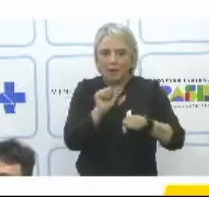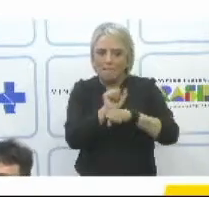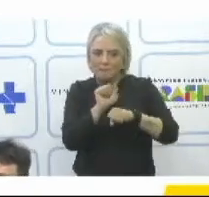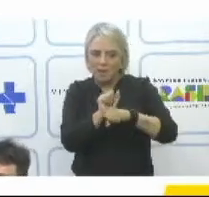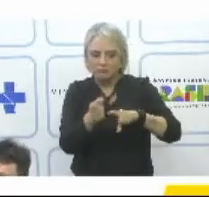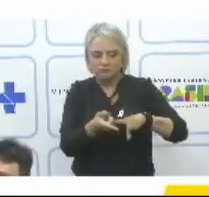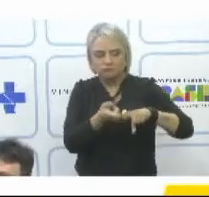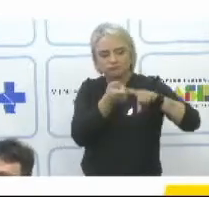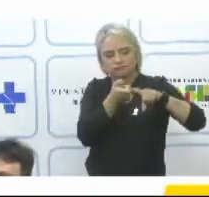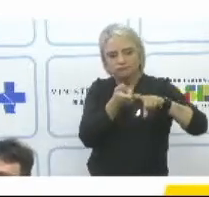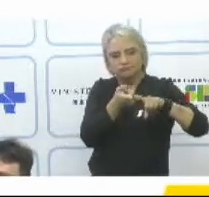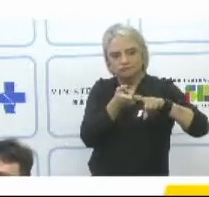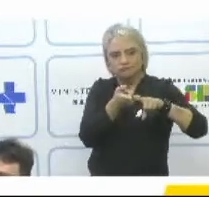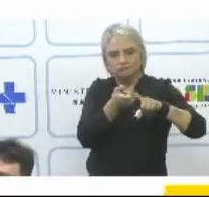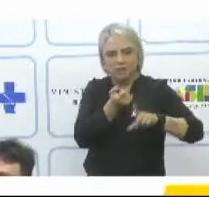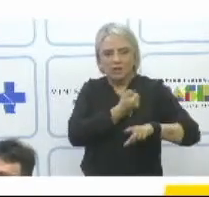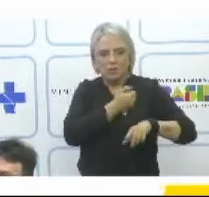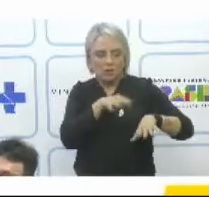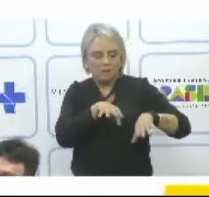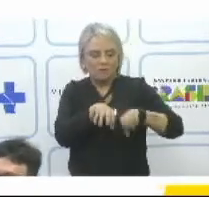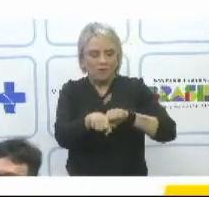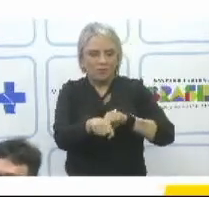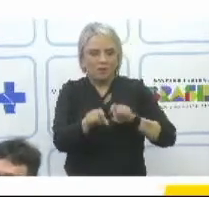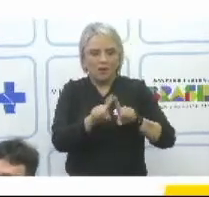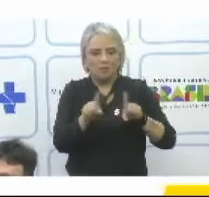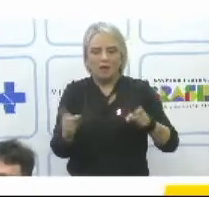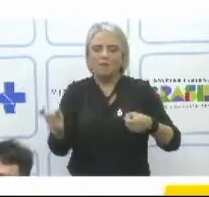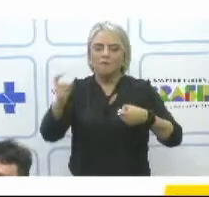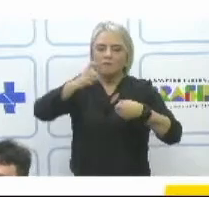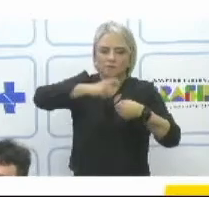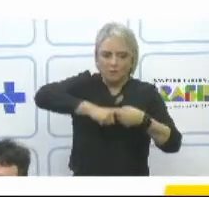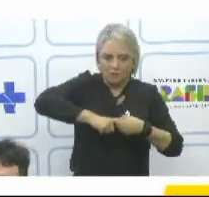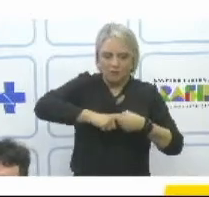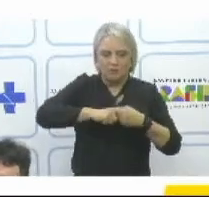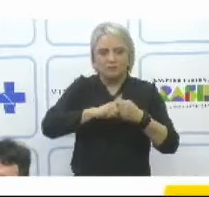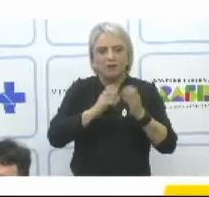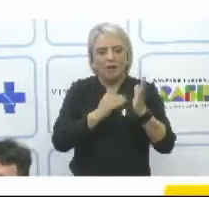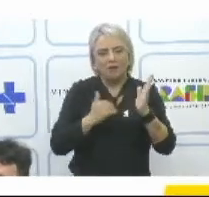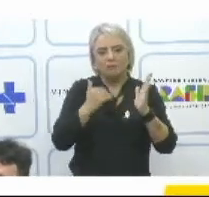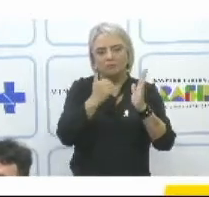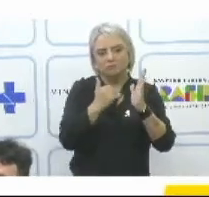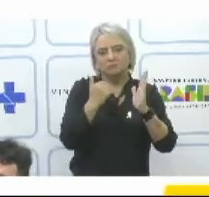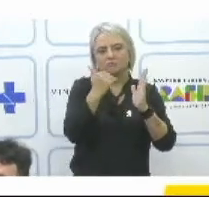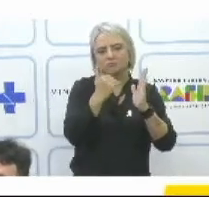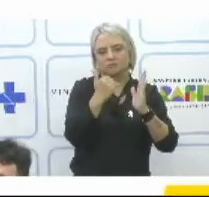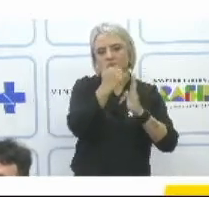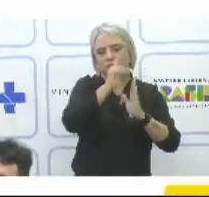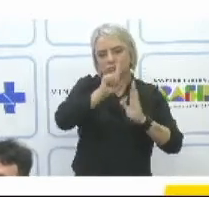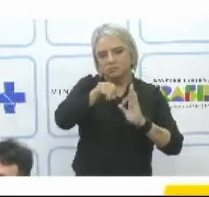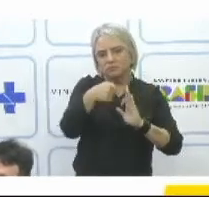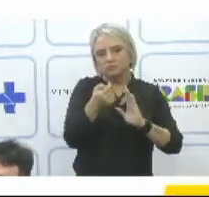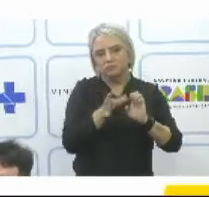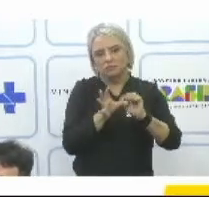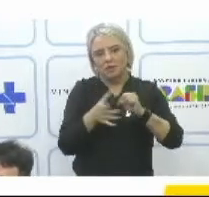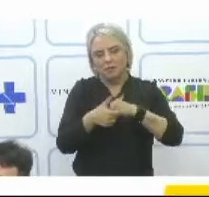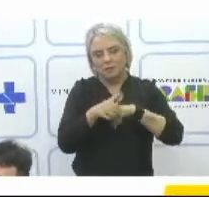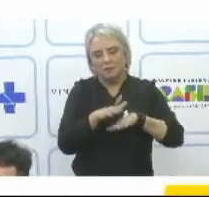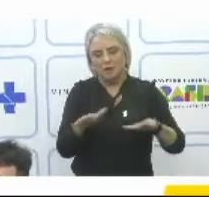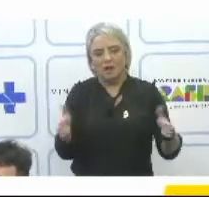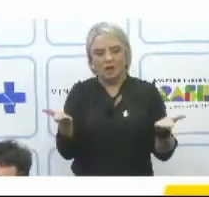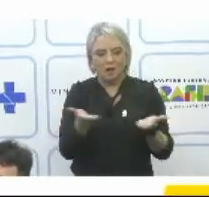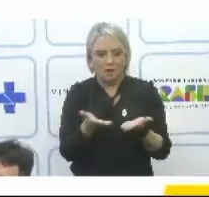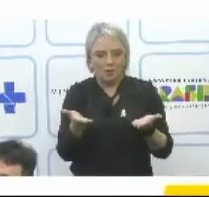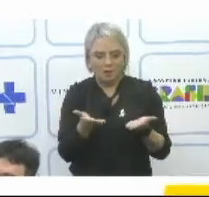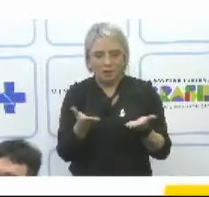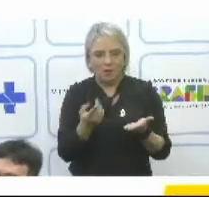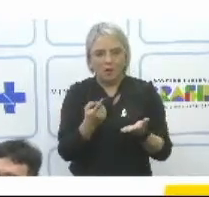paralisação, né, do número de formados, mas voltando a crescer depois da pandemia, e agora